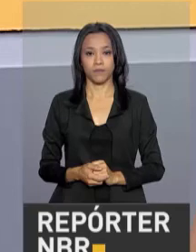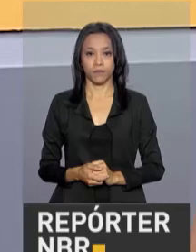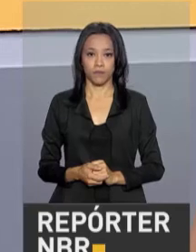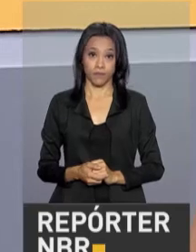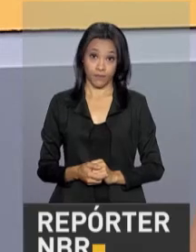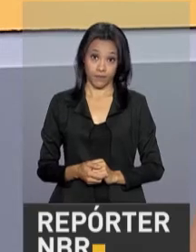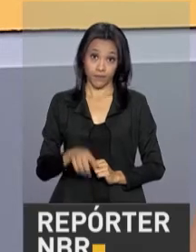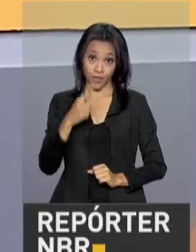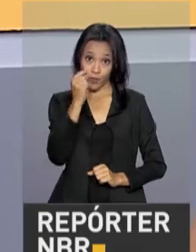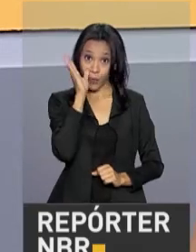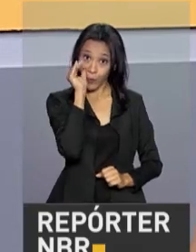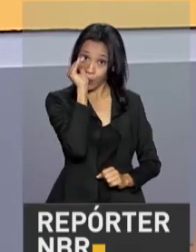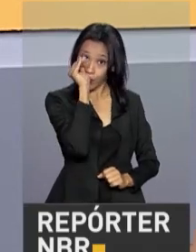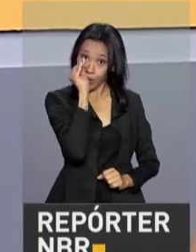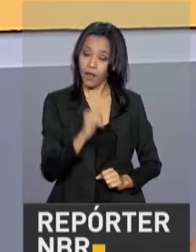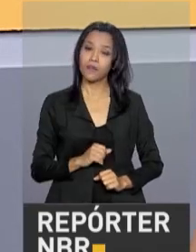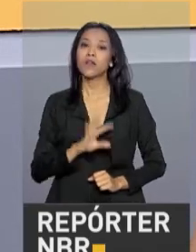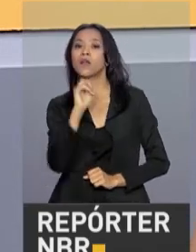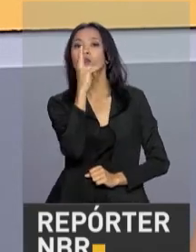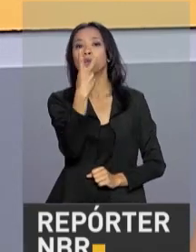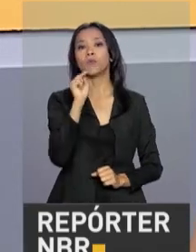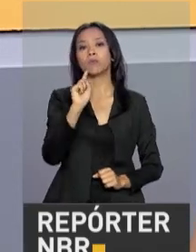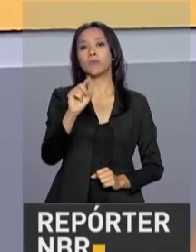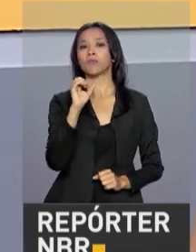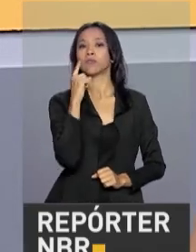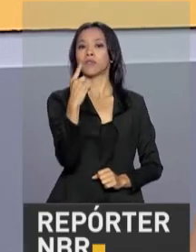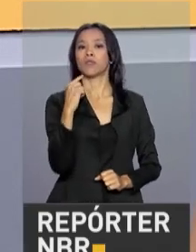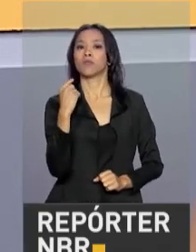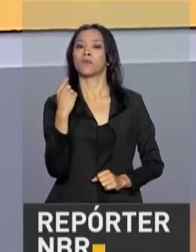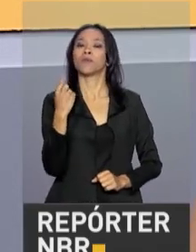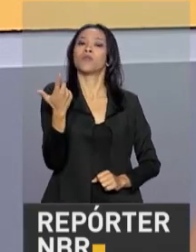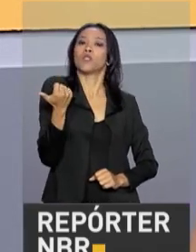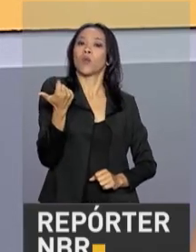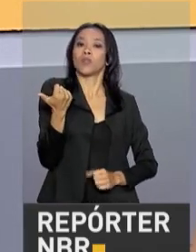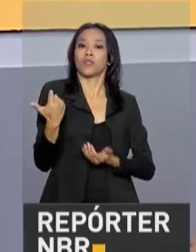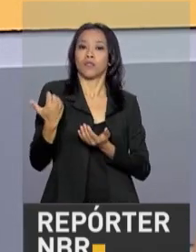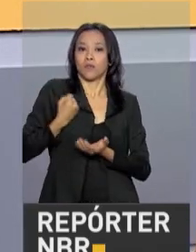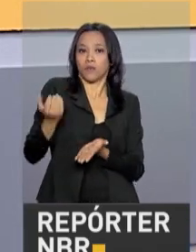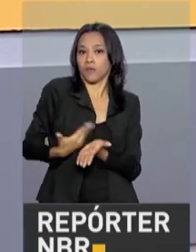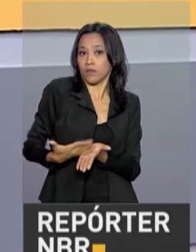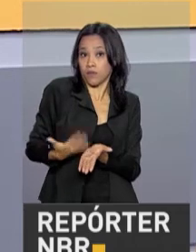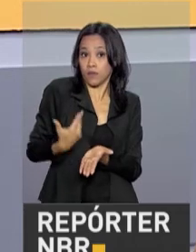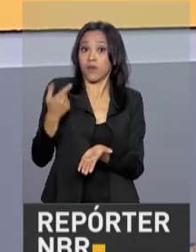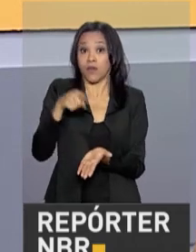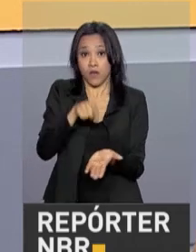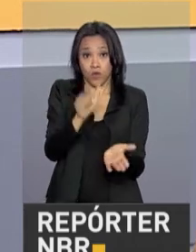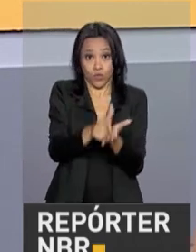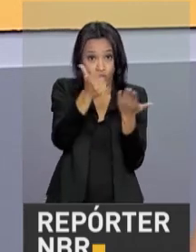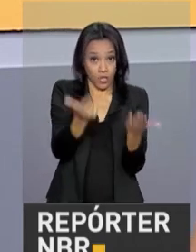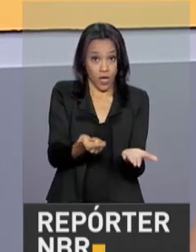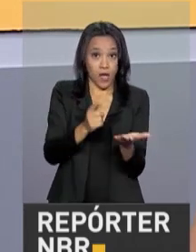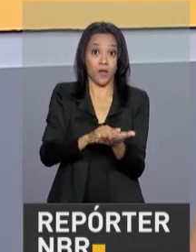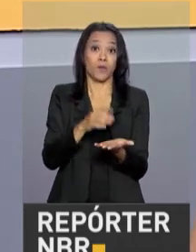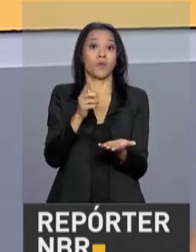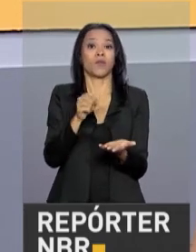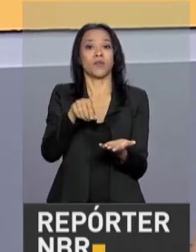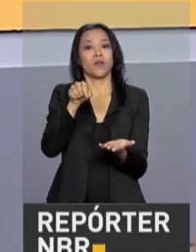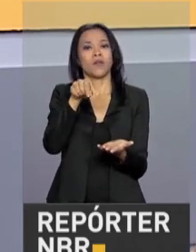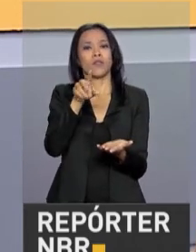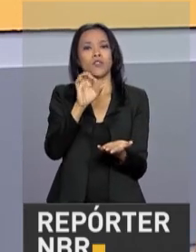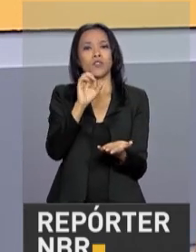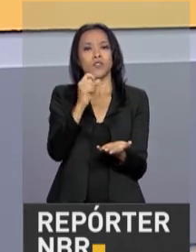E uma curiosidade, com 2.112 páginas, a edição do Diário Oficial da União de 19